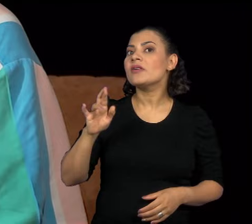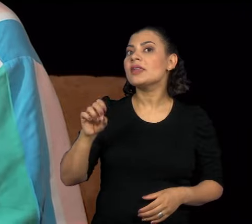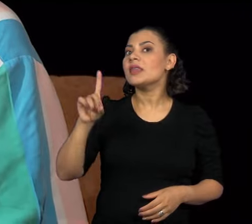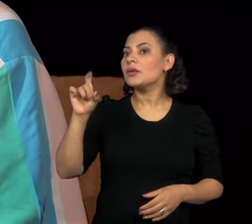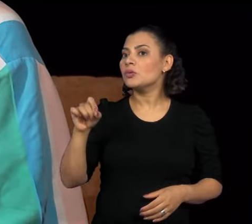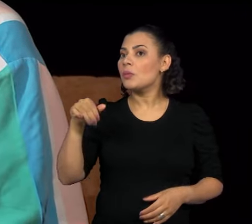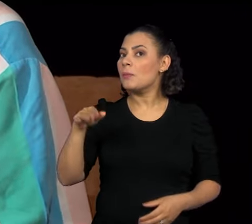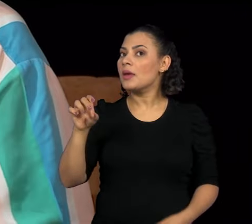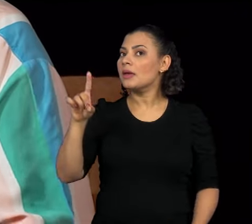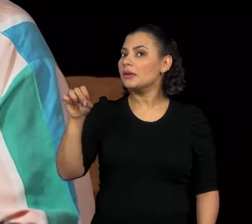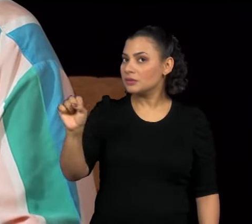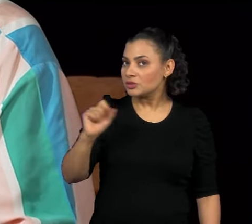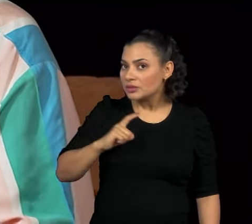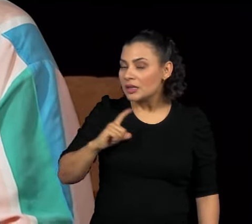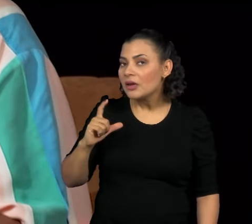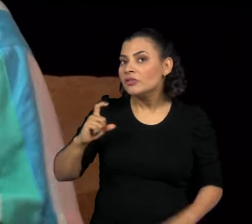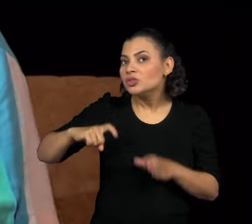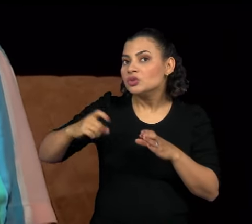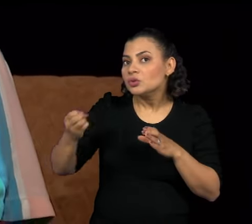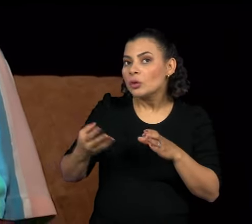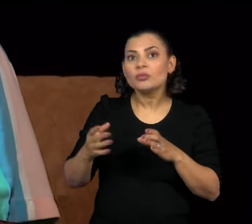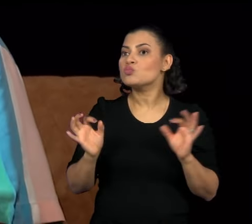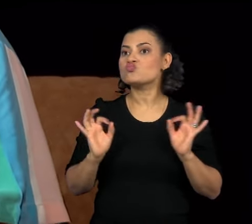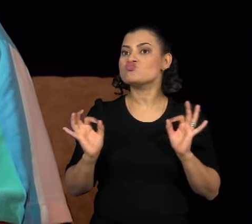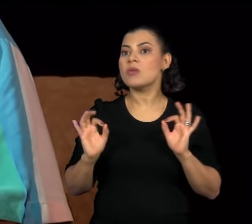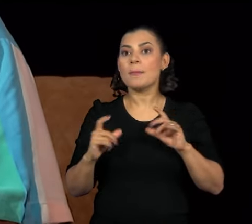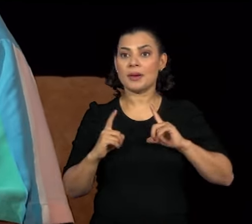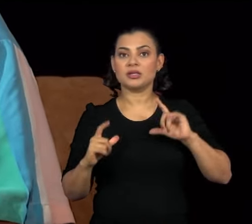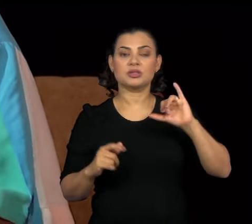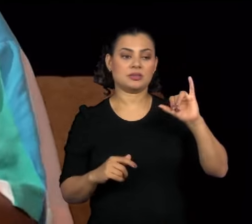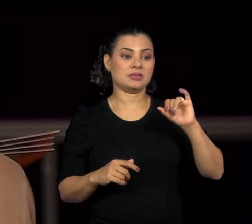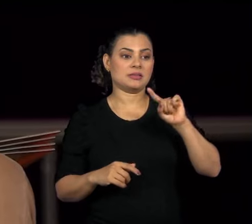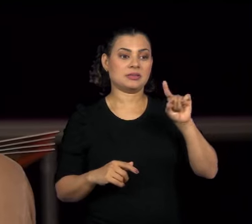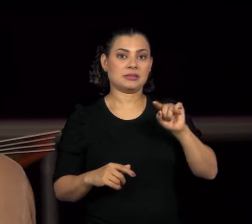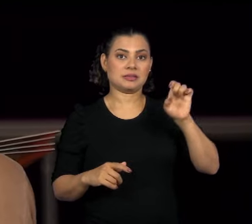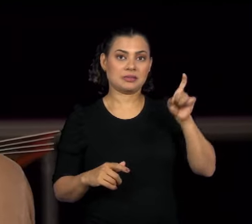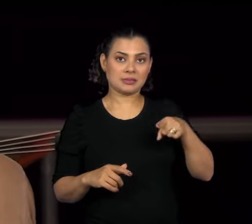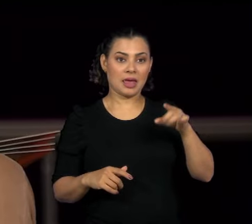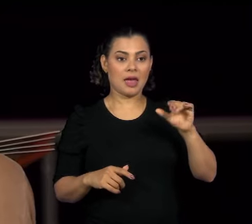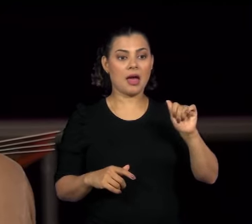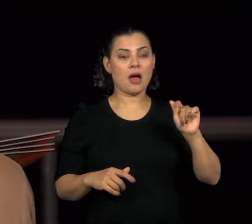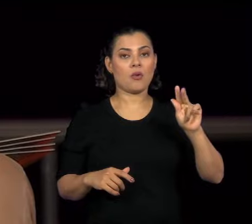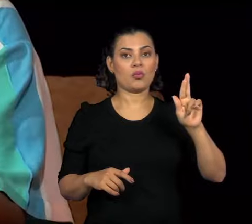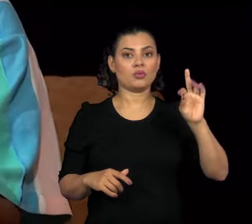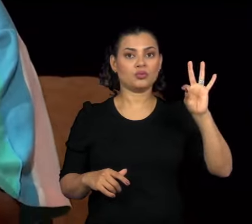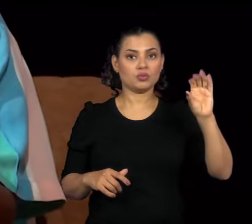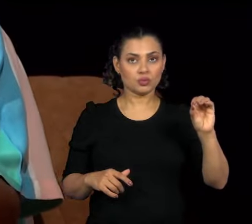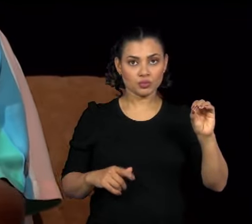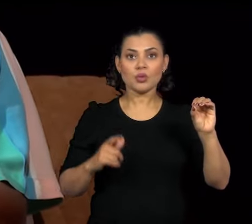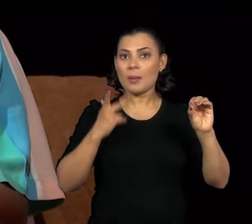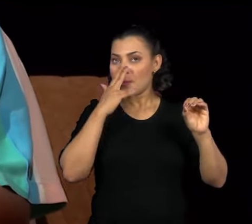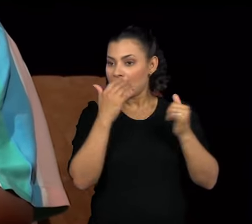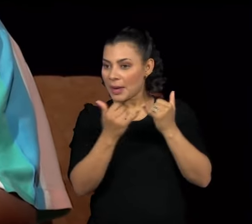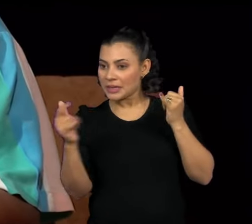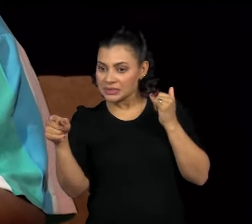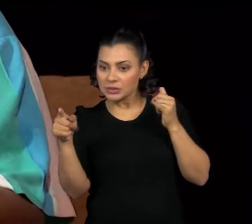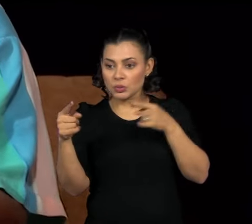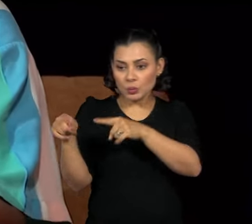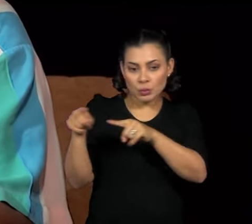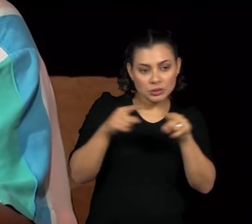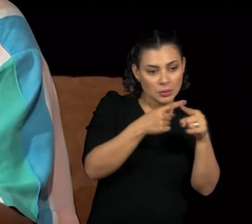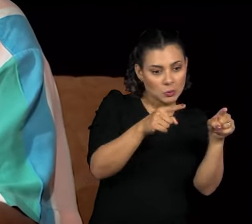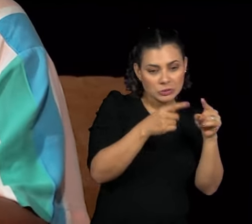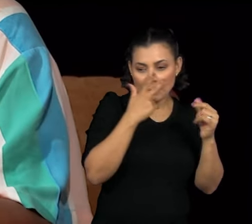Mendes? Aí ainda não tinha saído, mas tinha o Zé Augusto. Então, eu falava, olha, Fernando Mendes, porque a gente sabia que um era parecido com o outro,